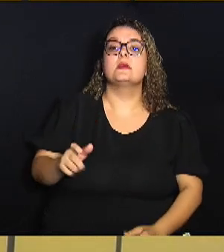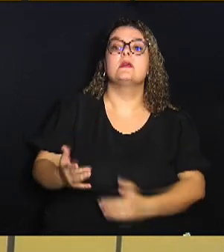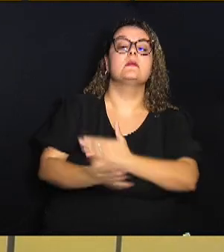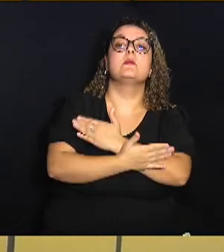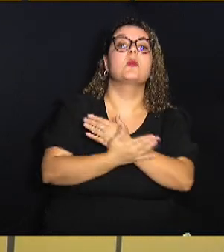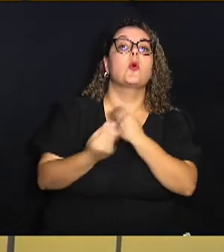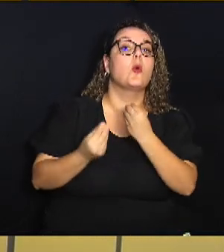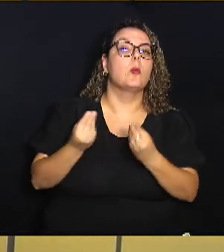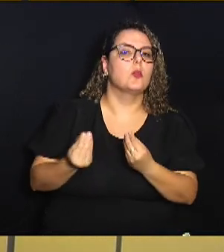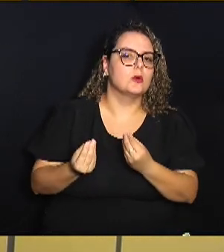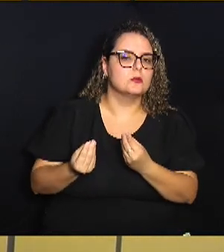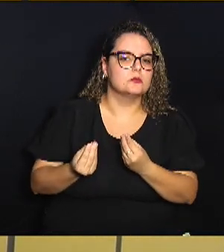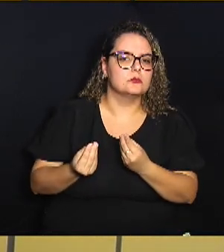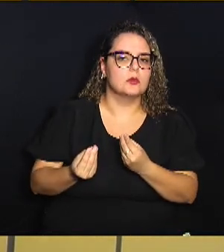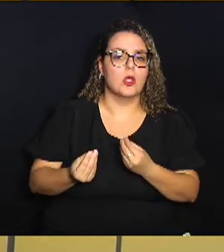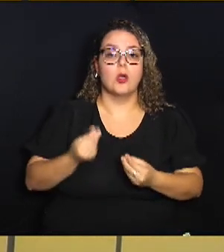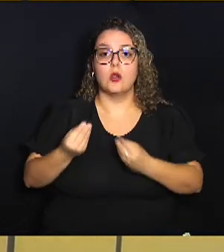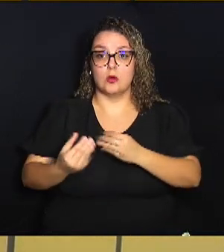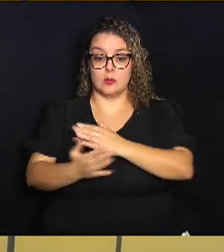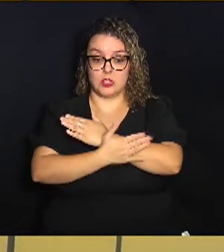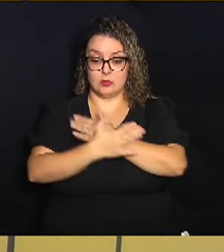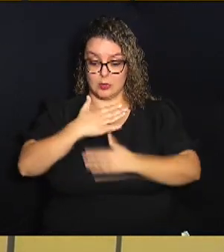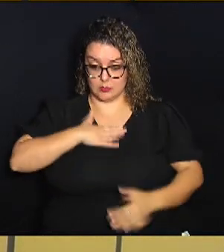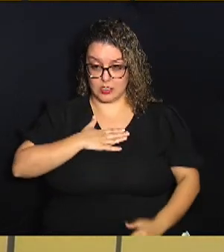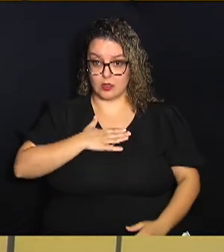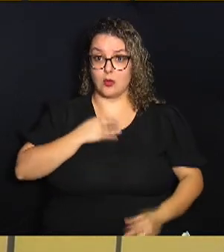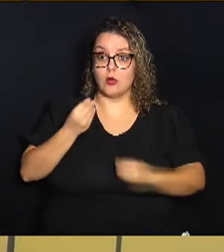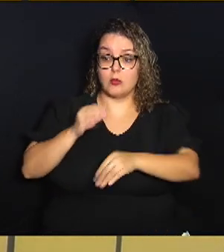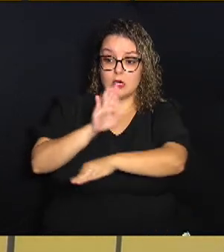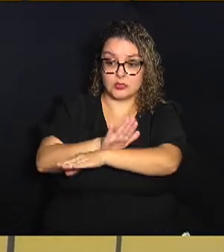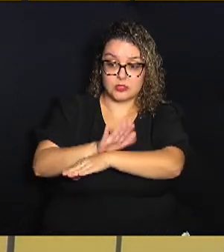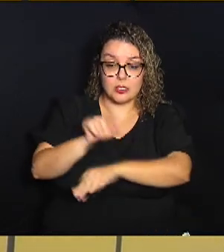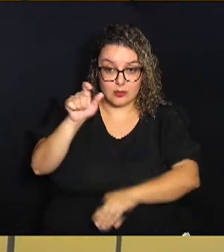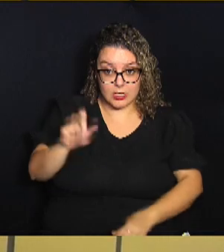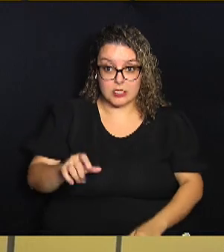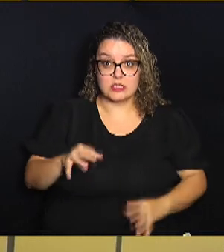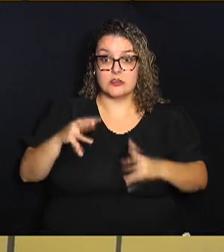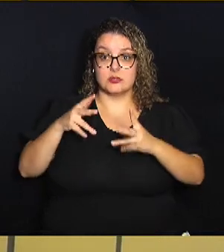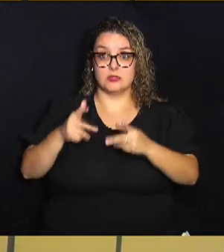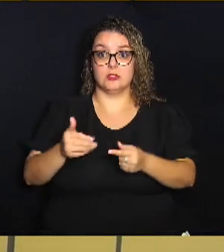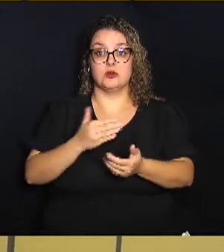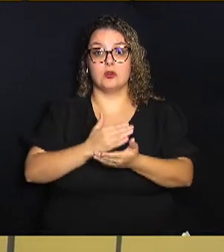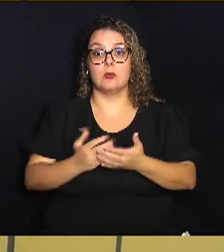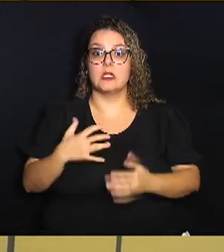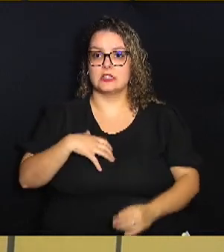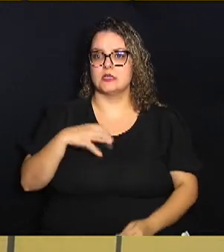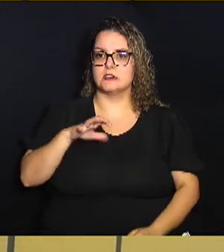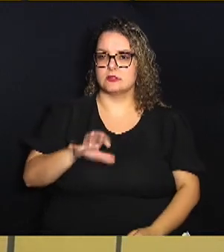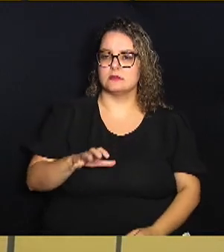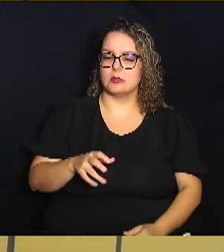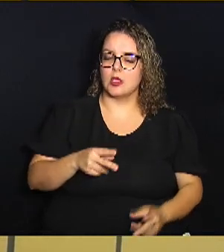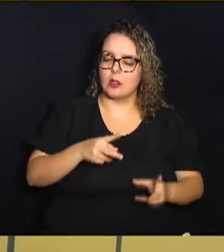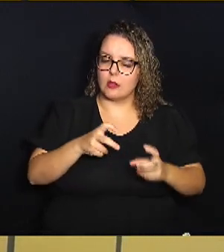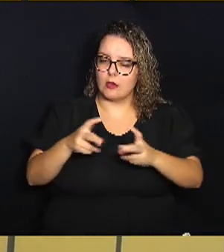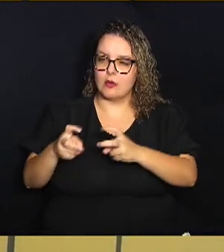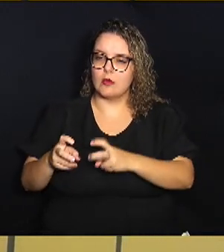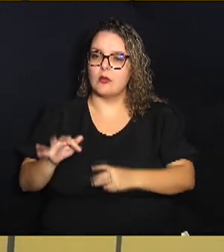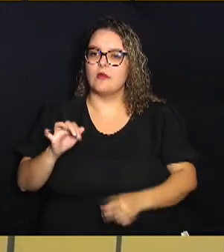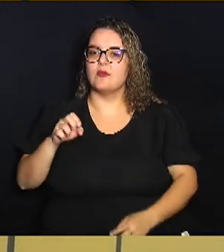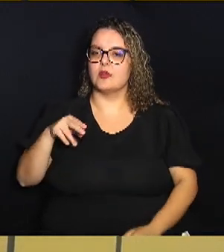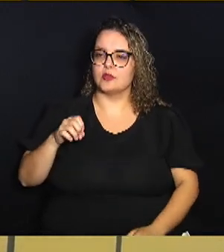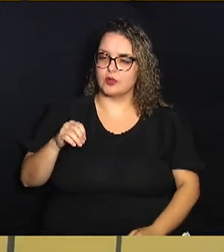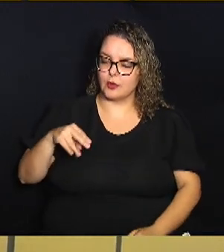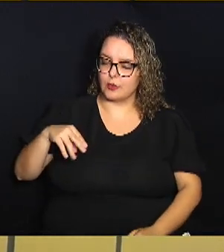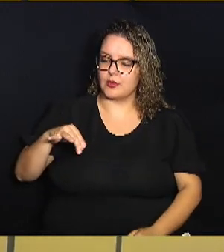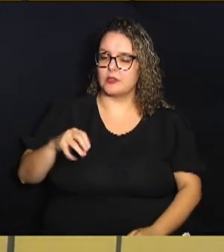Como que ela pode contribuir comigo? Como eu posso contribuir com ela? Se todo mundo começa a fazer isso, eu percebo que um fenômeno se instala,